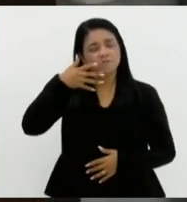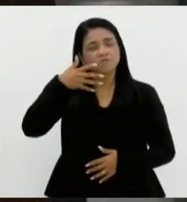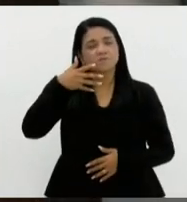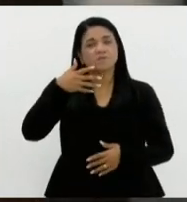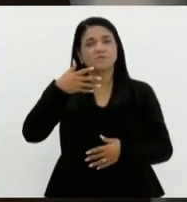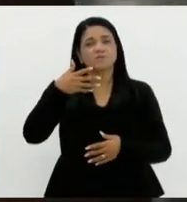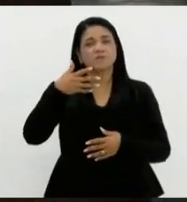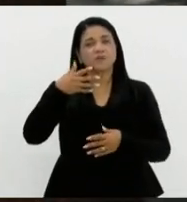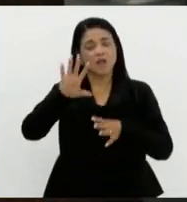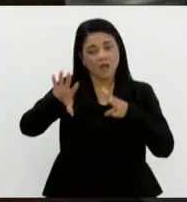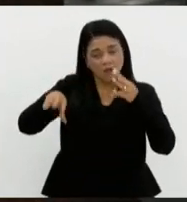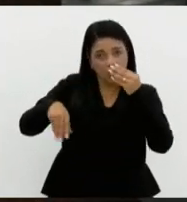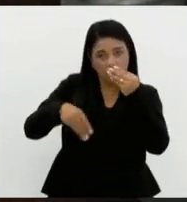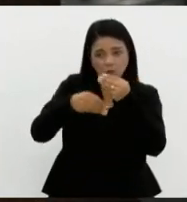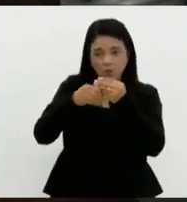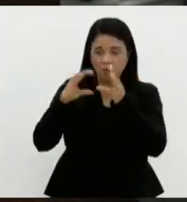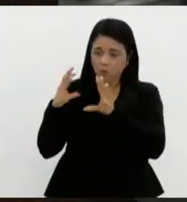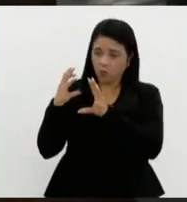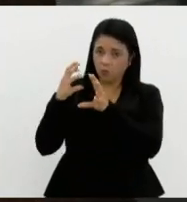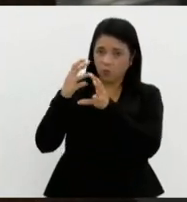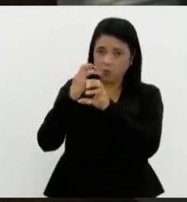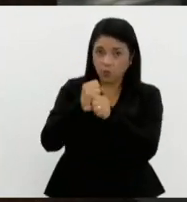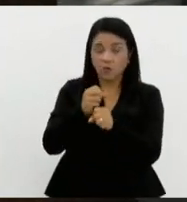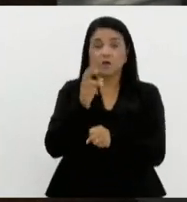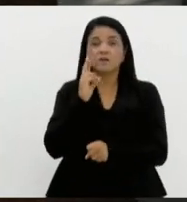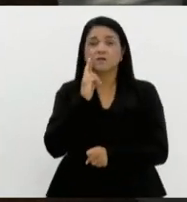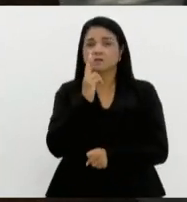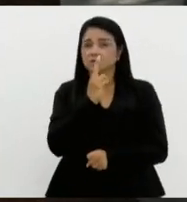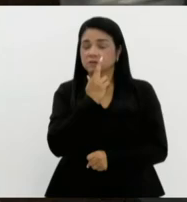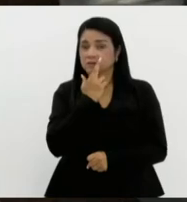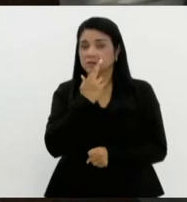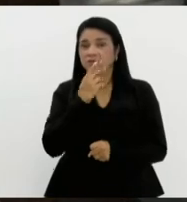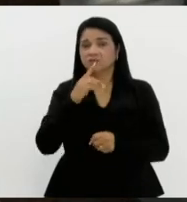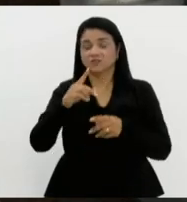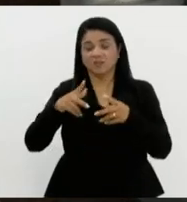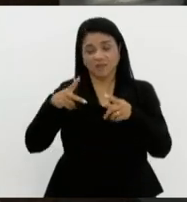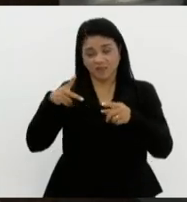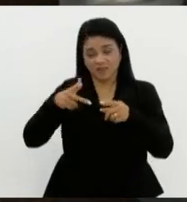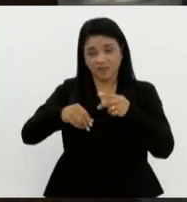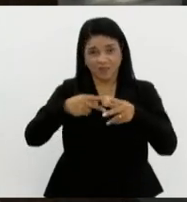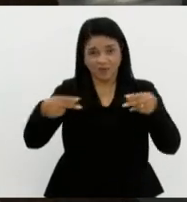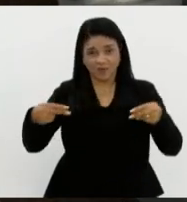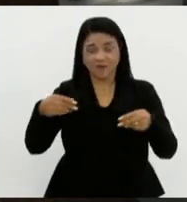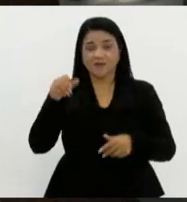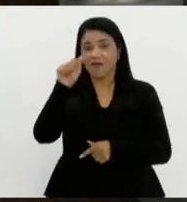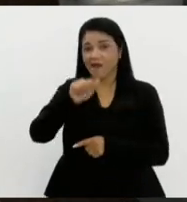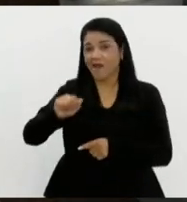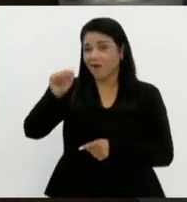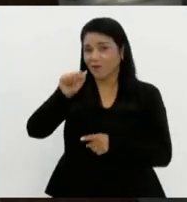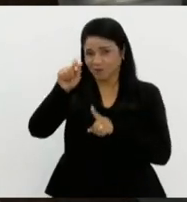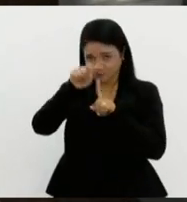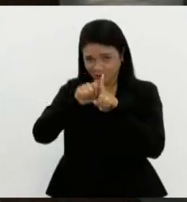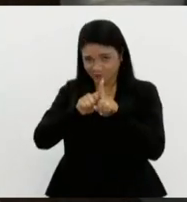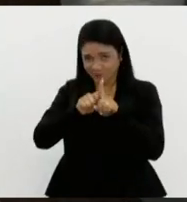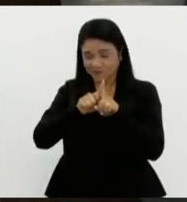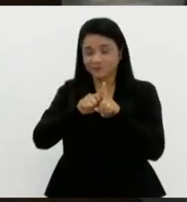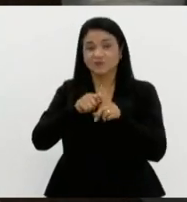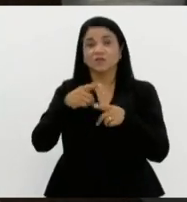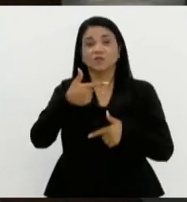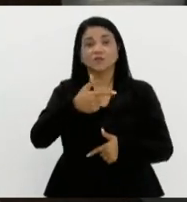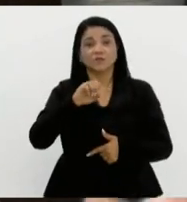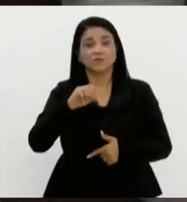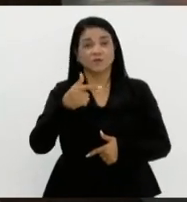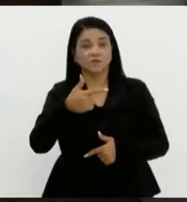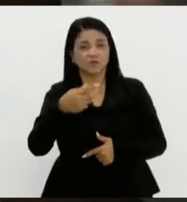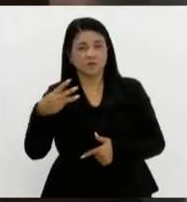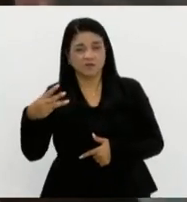resgatando que o restaurante foi reinaugurado em agosto de 2023. Este equipamento se localiza